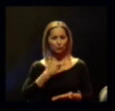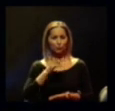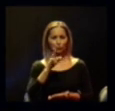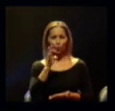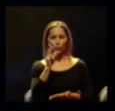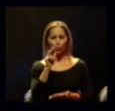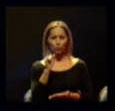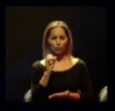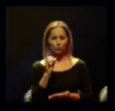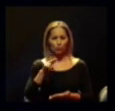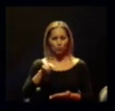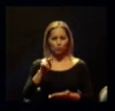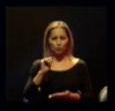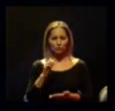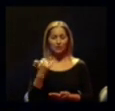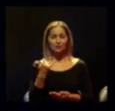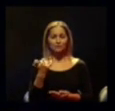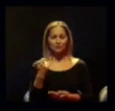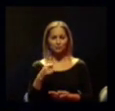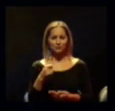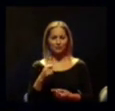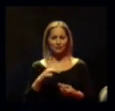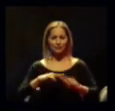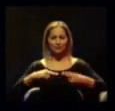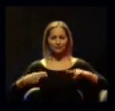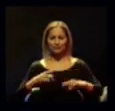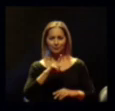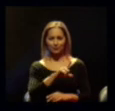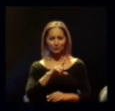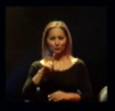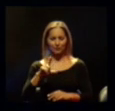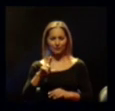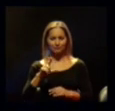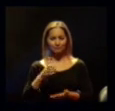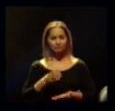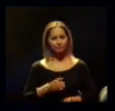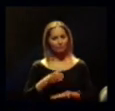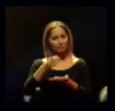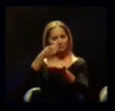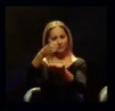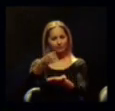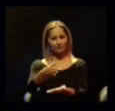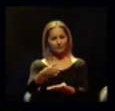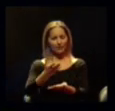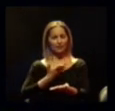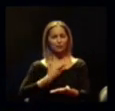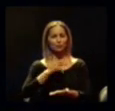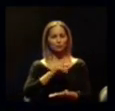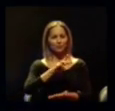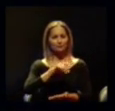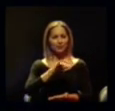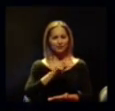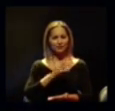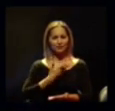Nunes, Vice-Presidente da Câmara Municipal de Lolé, que vai entregar o testemunho à doutora